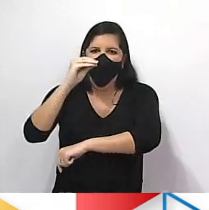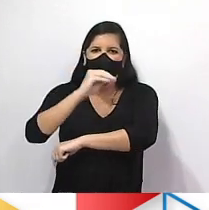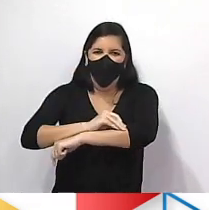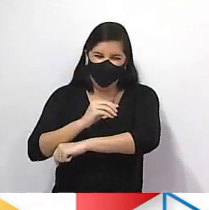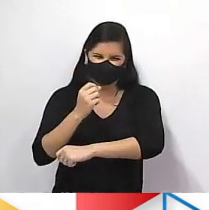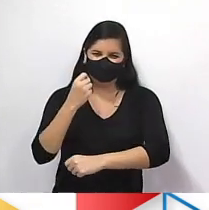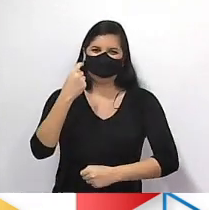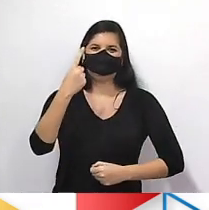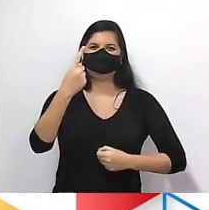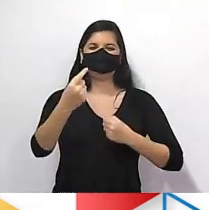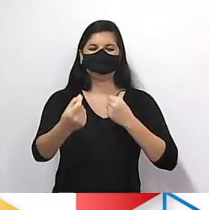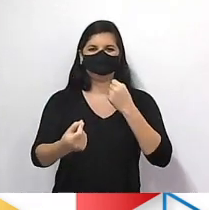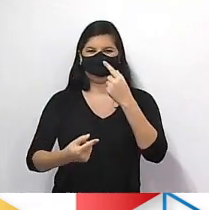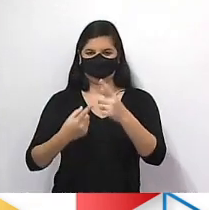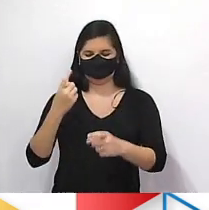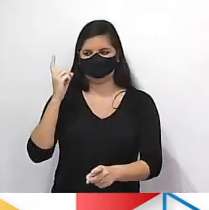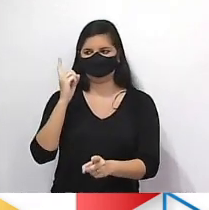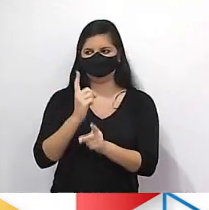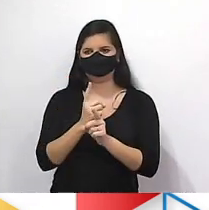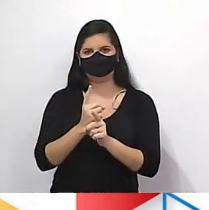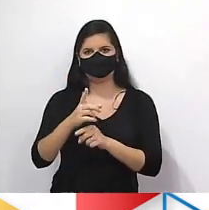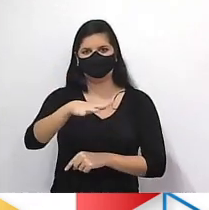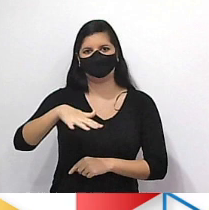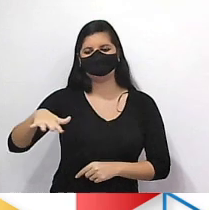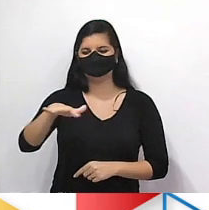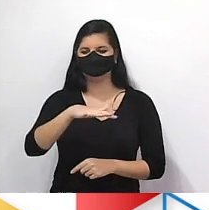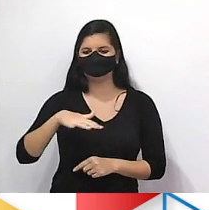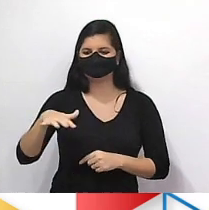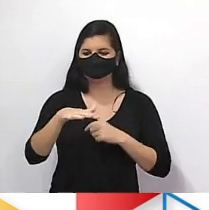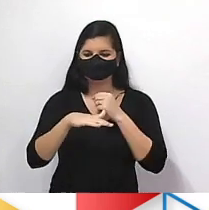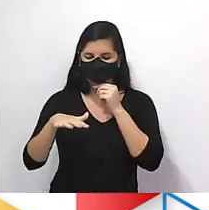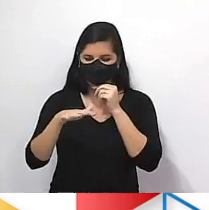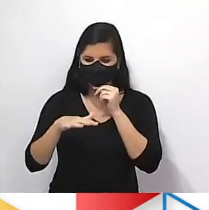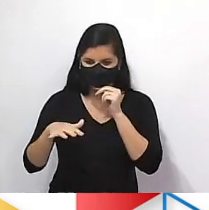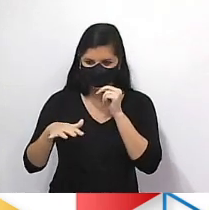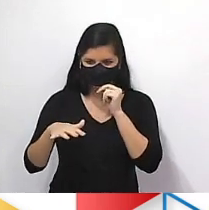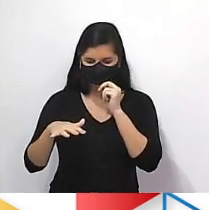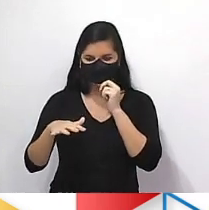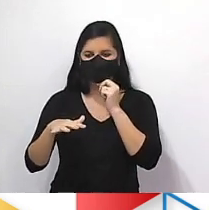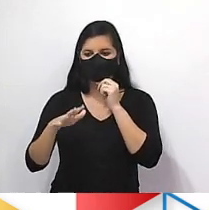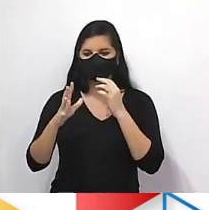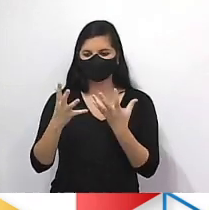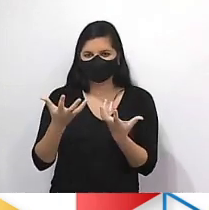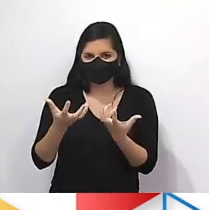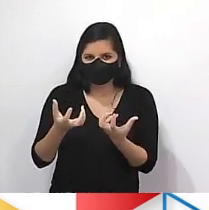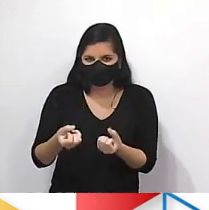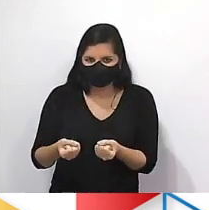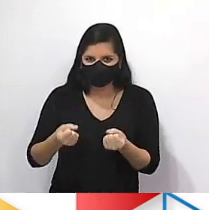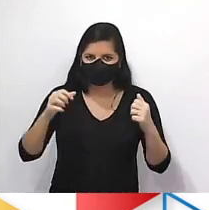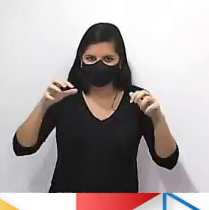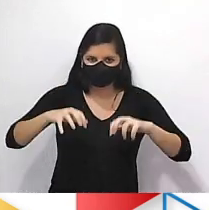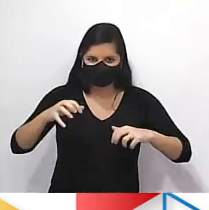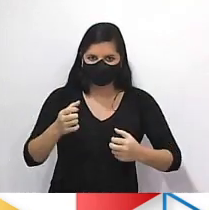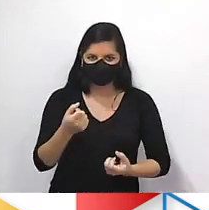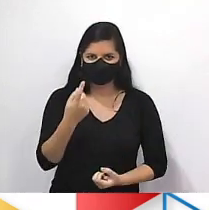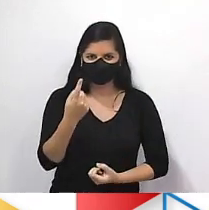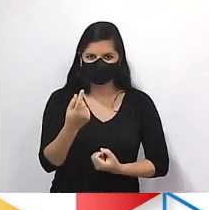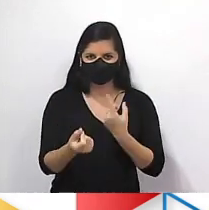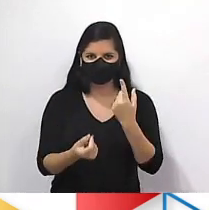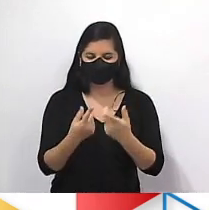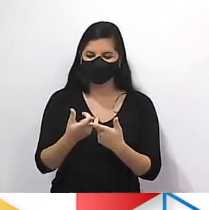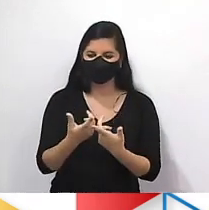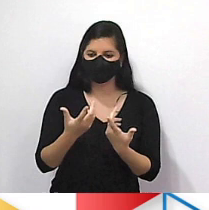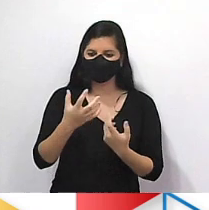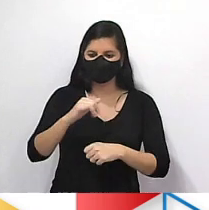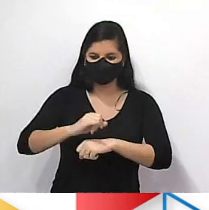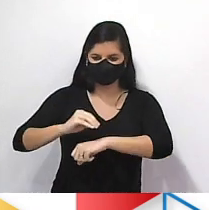né? Principalmente numa área onde é muito seco, poucas chuvas, então o sapo realmente